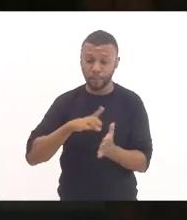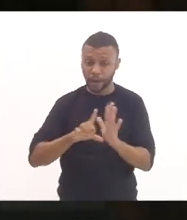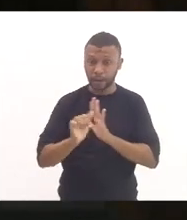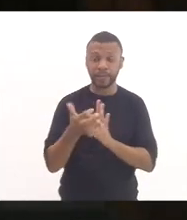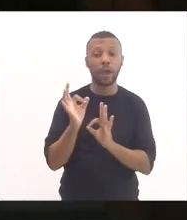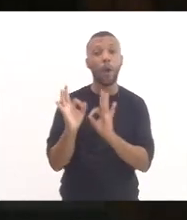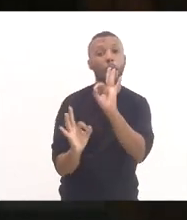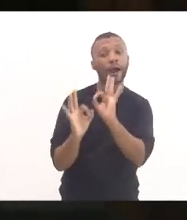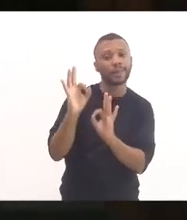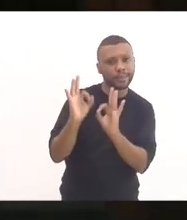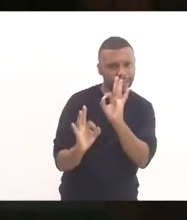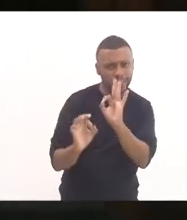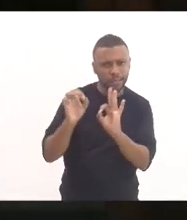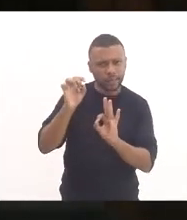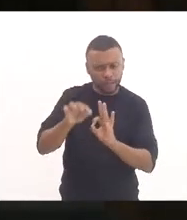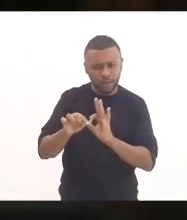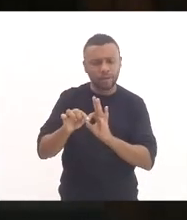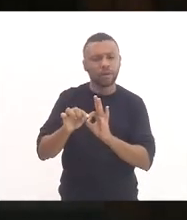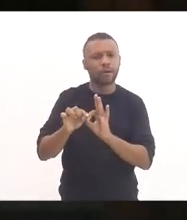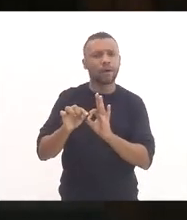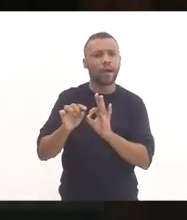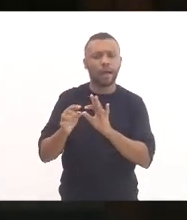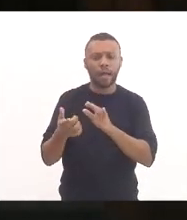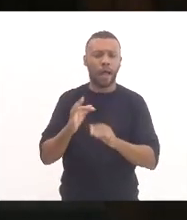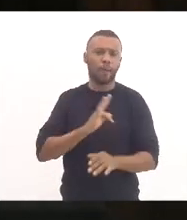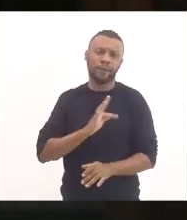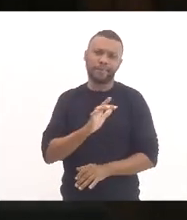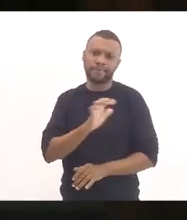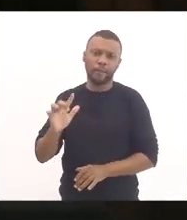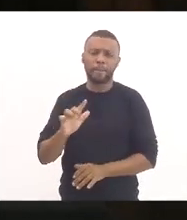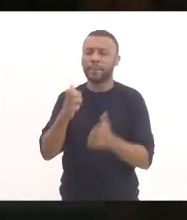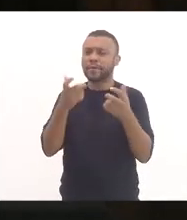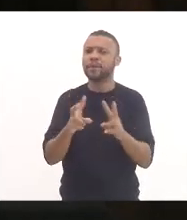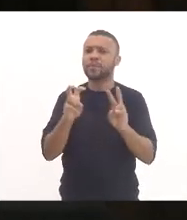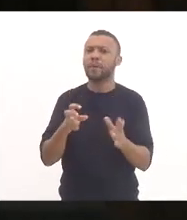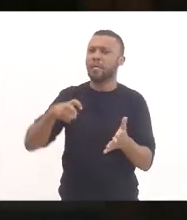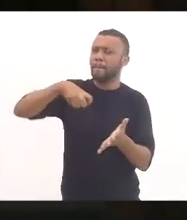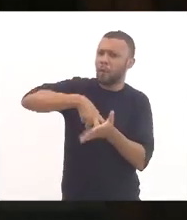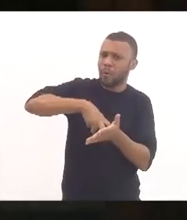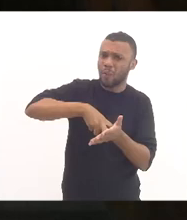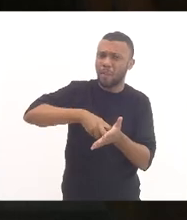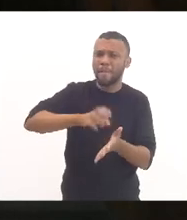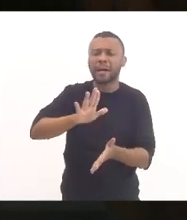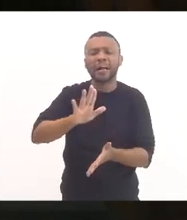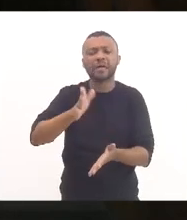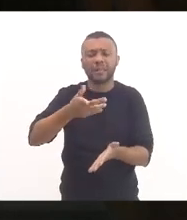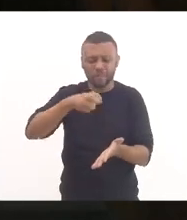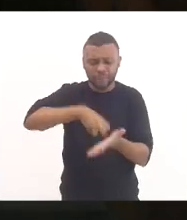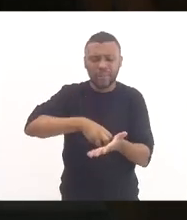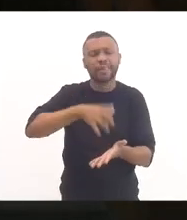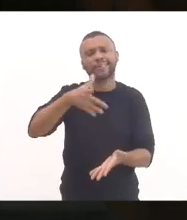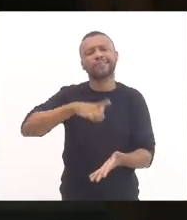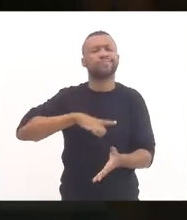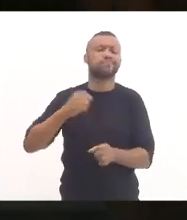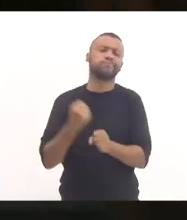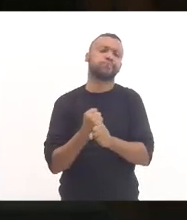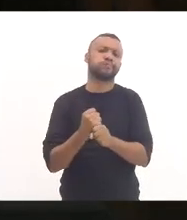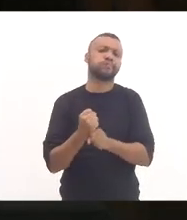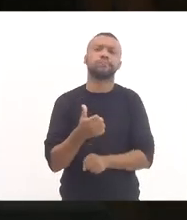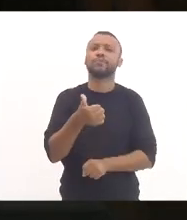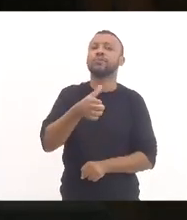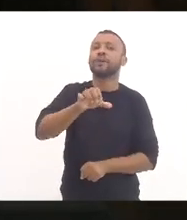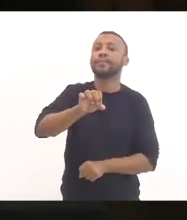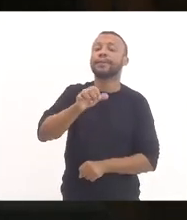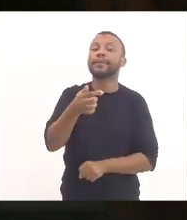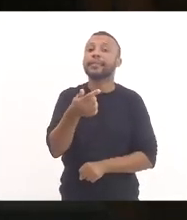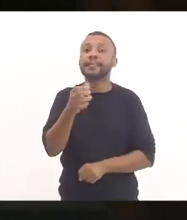Patatá da punição dos agentes E pasmem essas punições a lei já existem já estão lá desde a década de 70